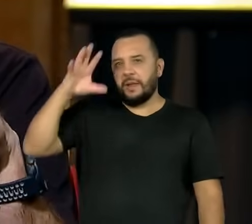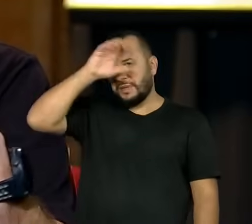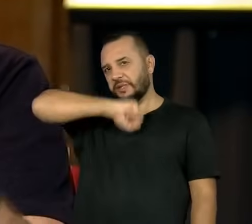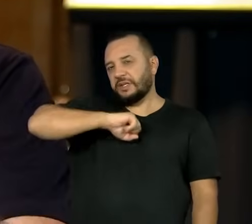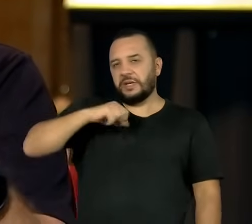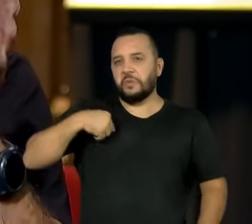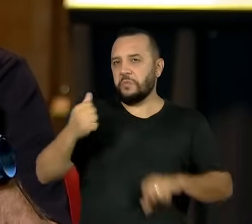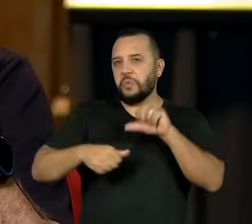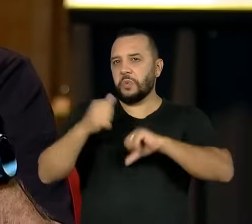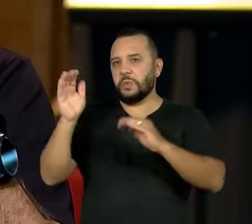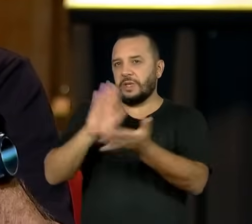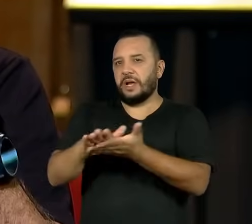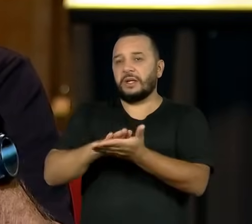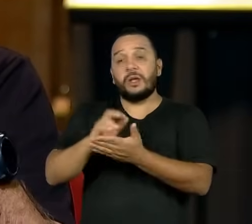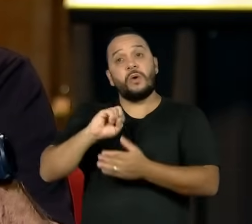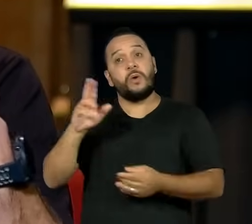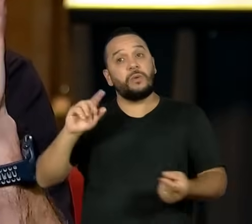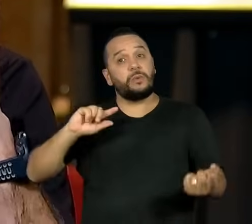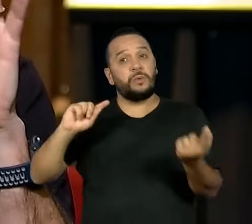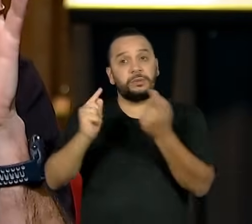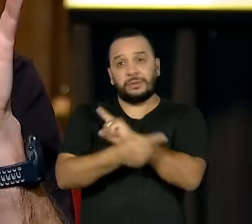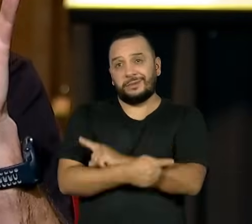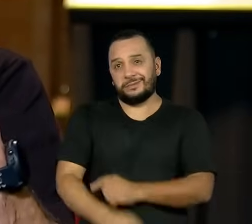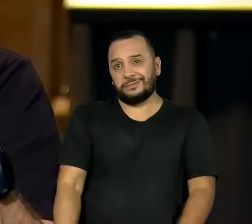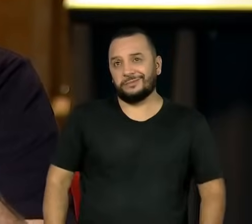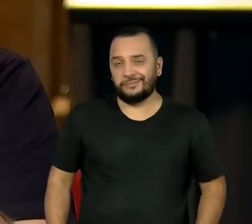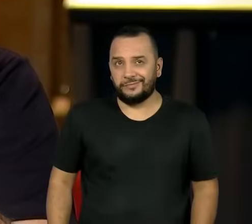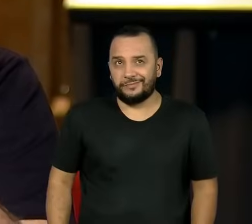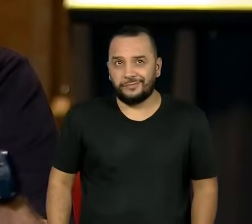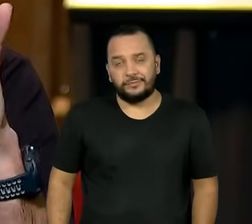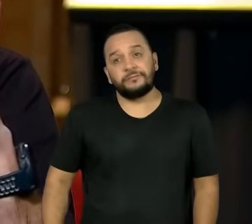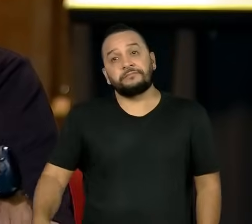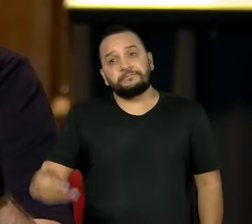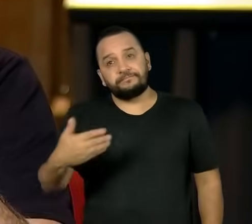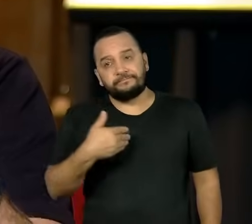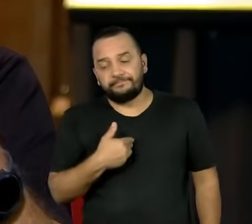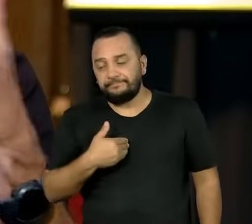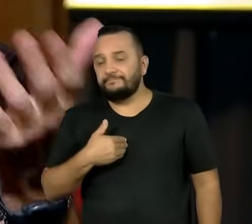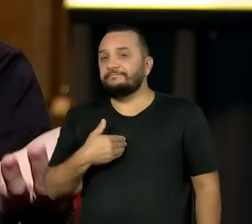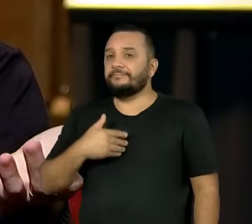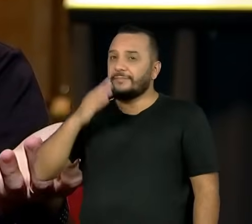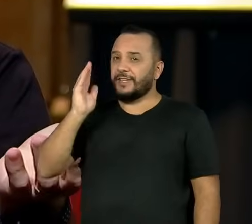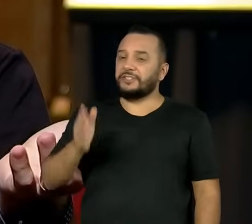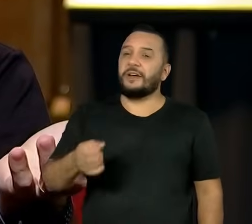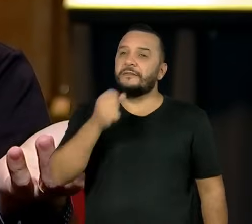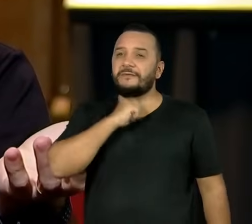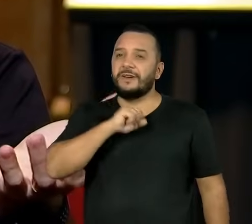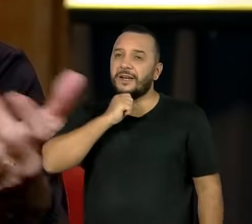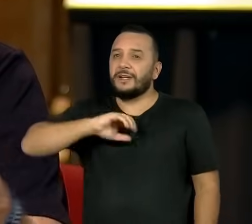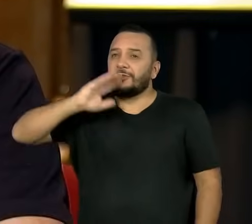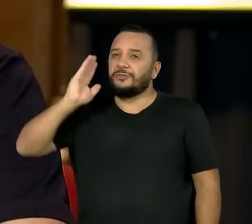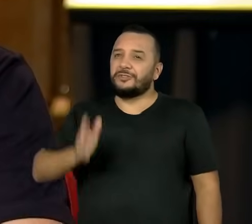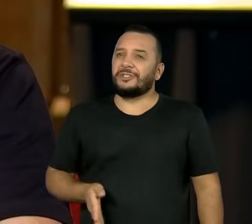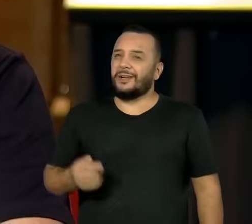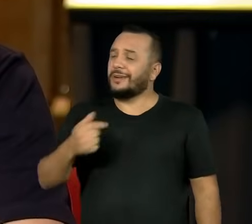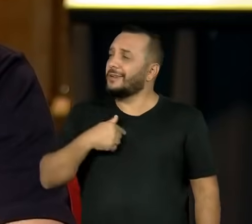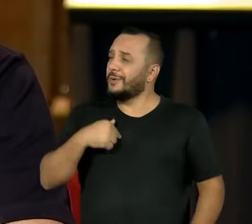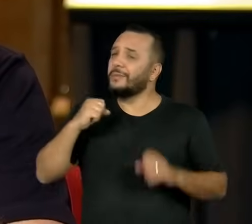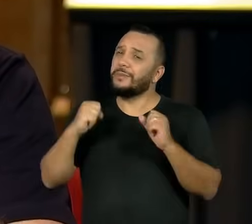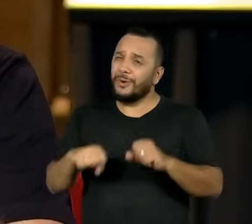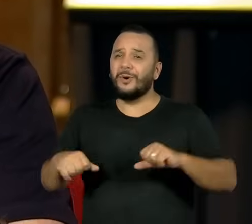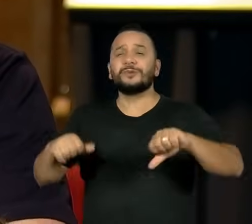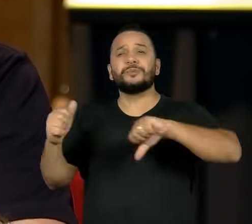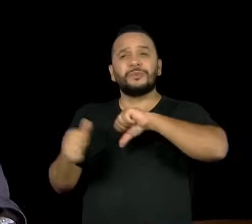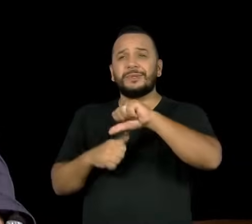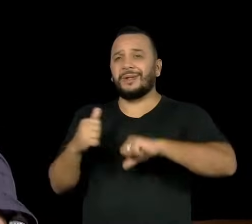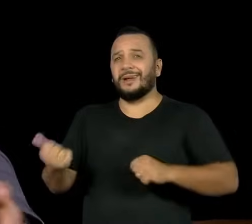mais. Ou o contrário de você dizer, não, eu já tô velho mesmo, eu posso fazer o que eu quiser.